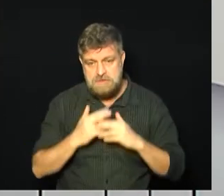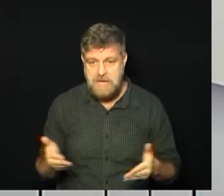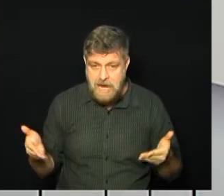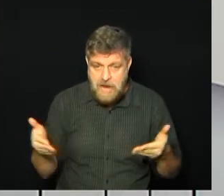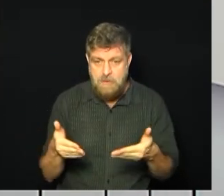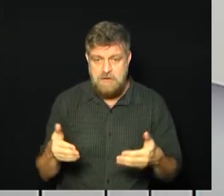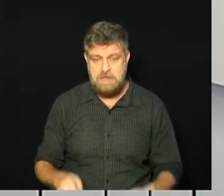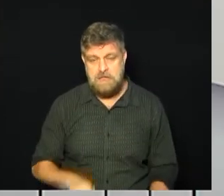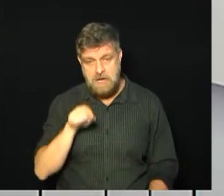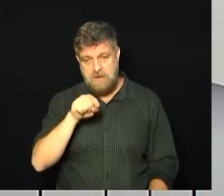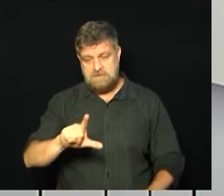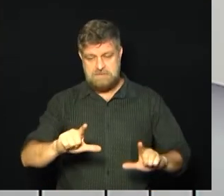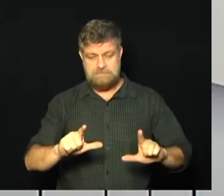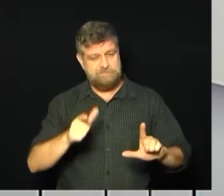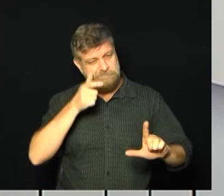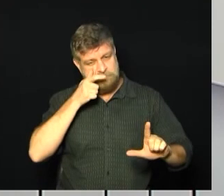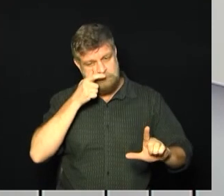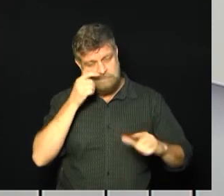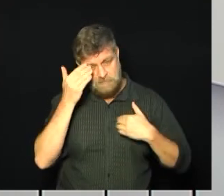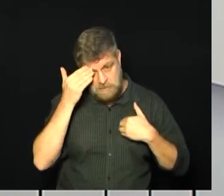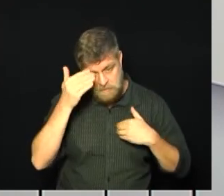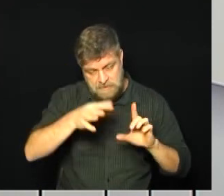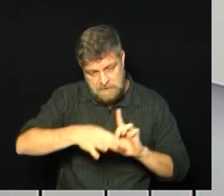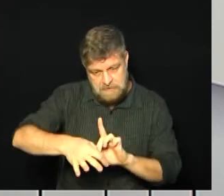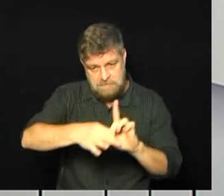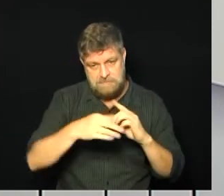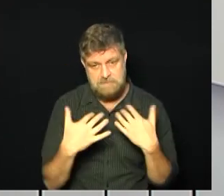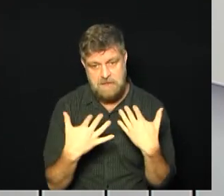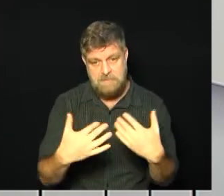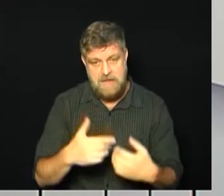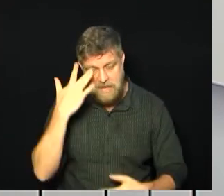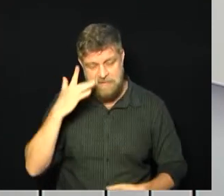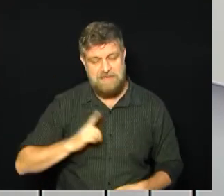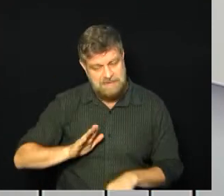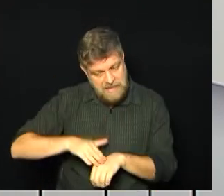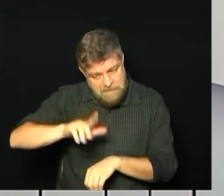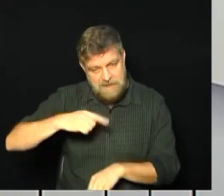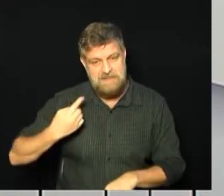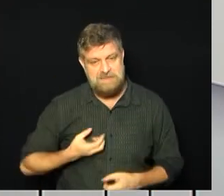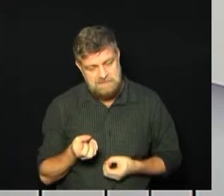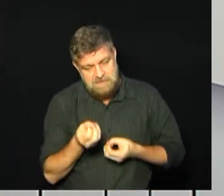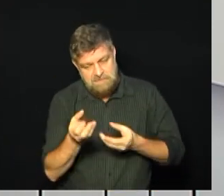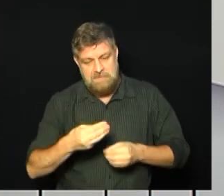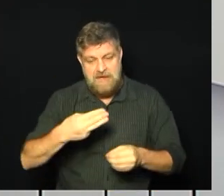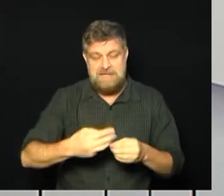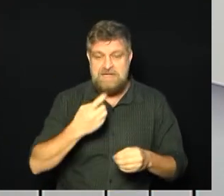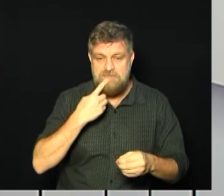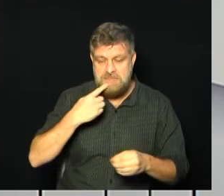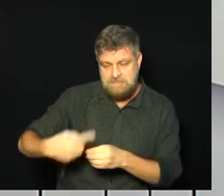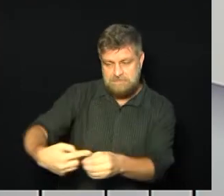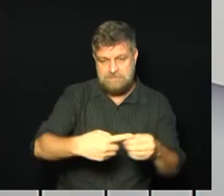aqui. A você de casa também, muito obrigada pela companhia e audiência. Amanhã tem mais. Eu volto com as notícias de Campinas